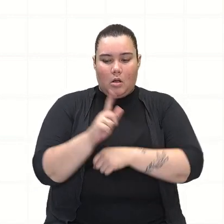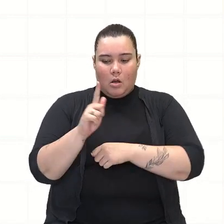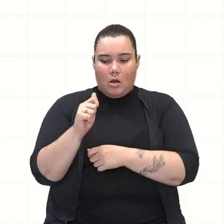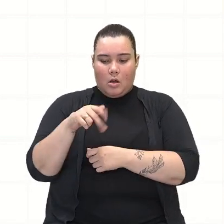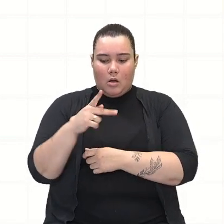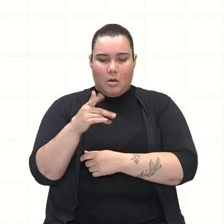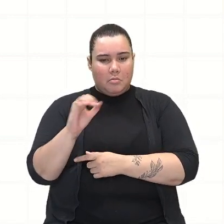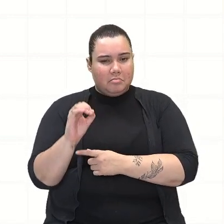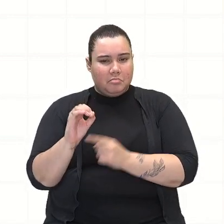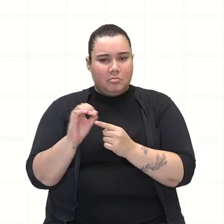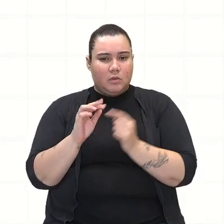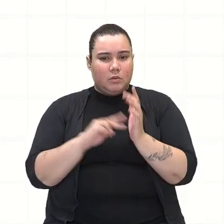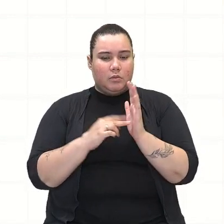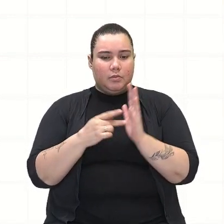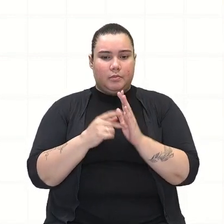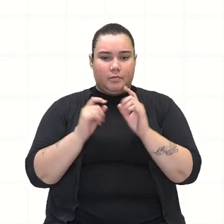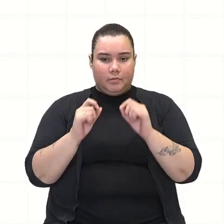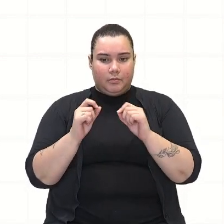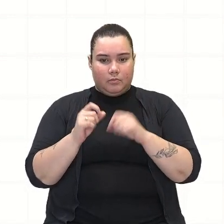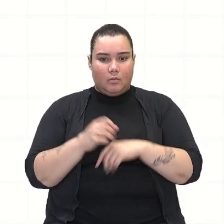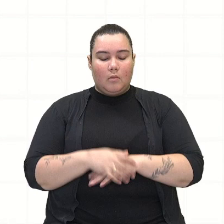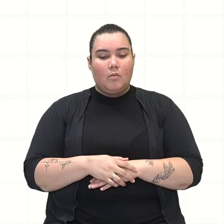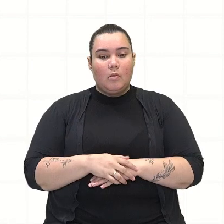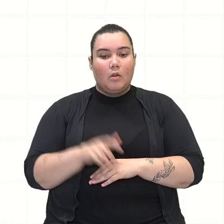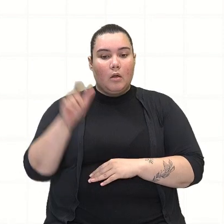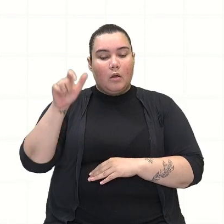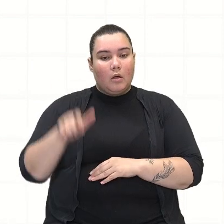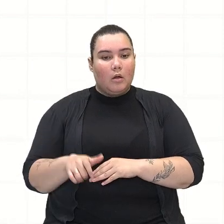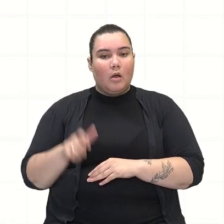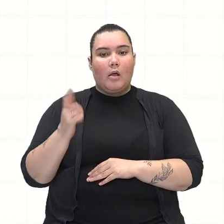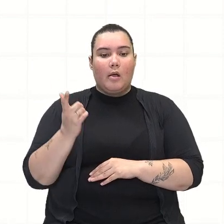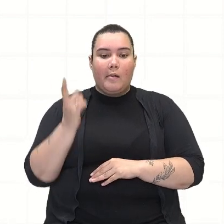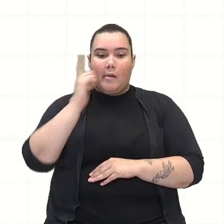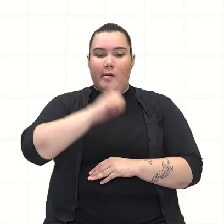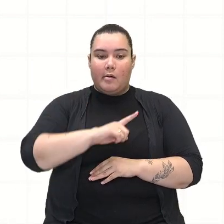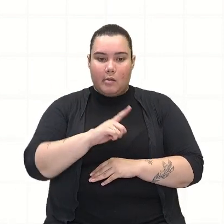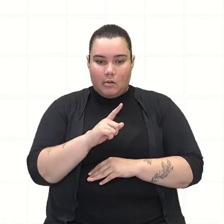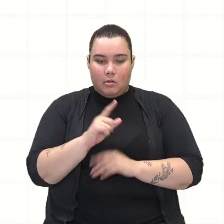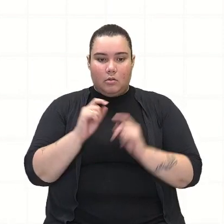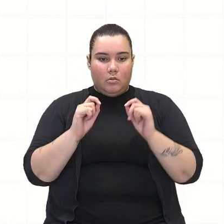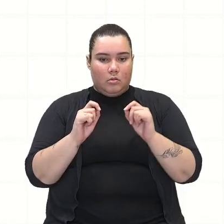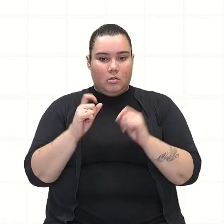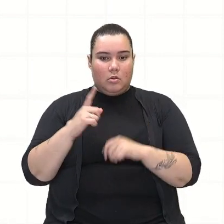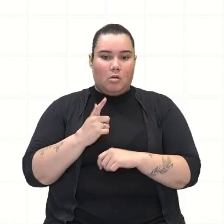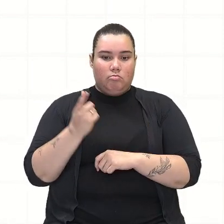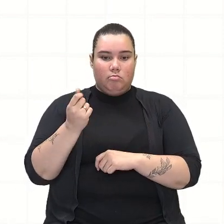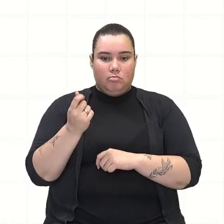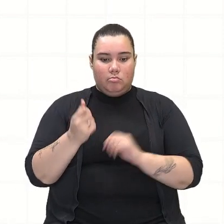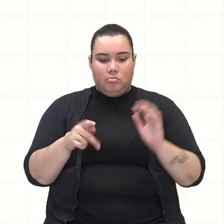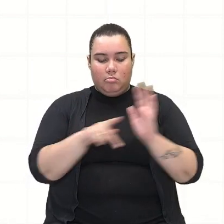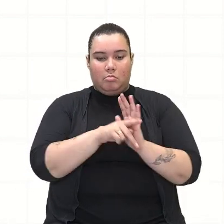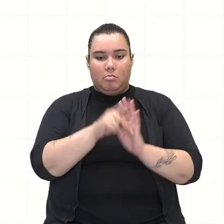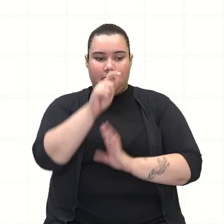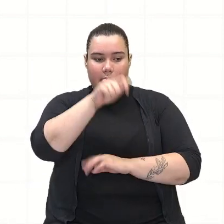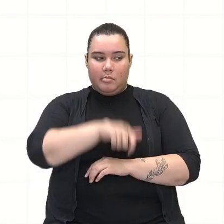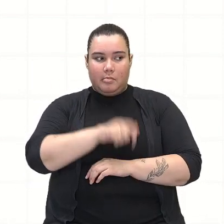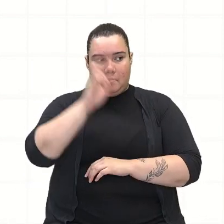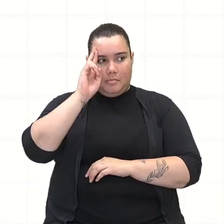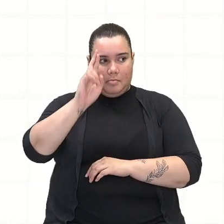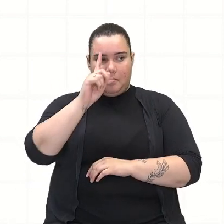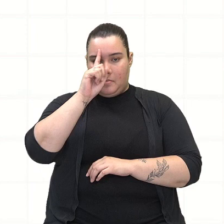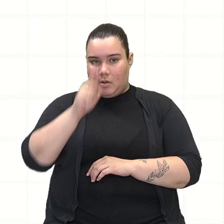é o escravo de ganho? É aquele escravizado que vai ganhar, que vai gerar algum lucro para o seu senhor, para o